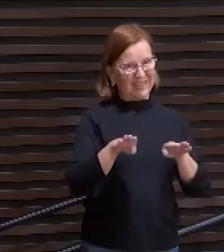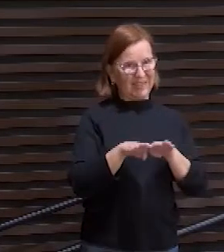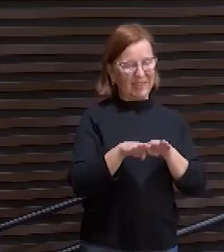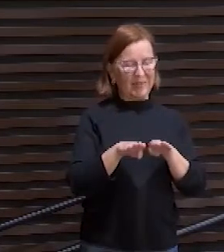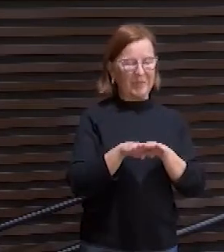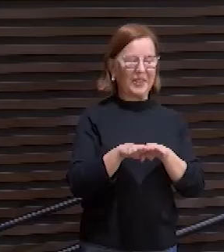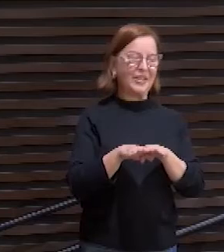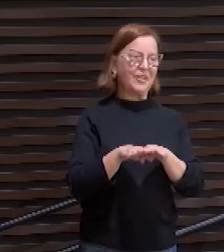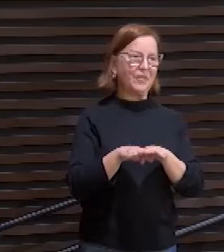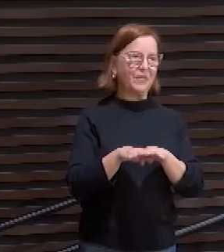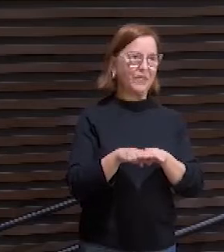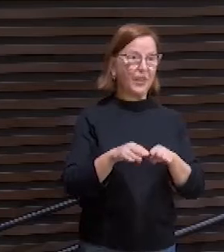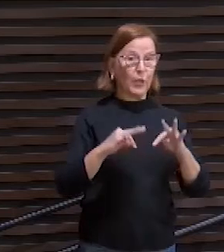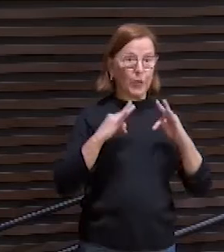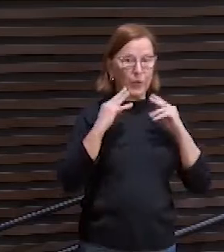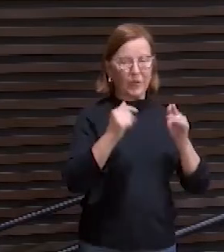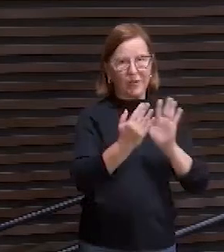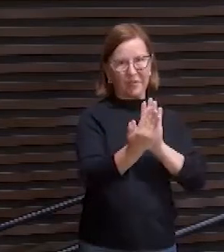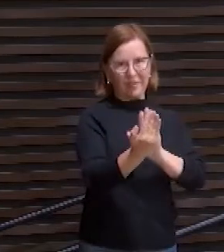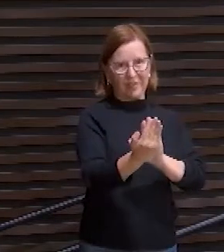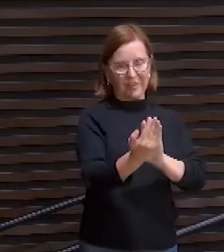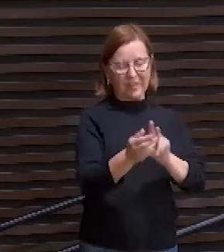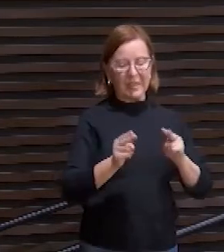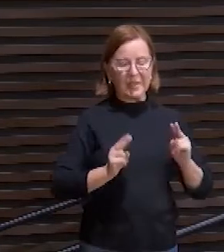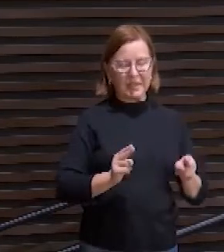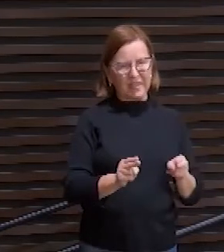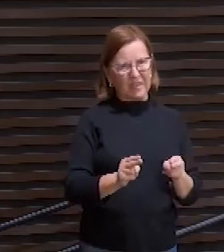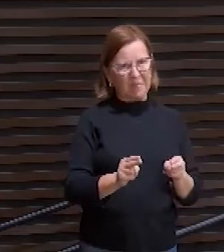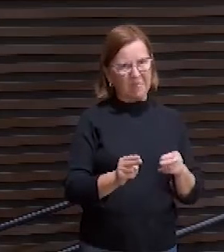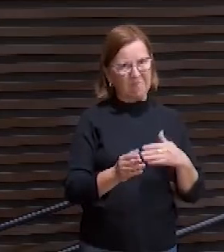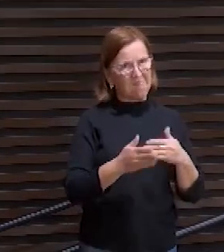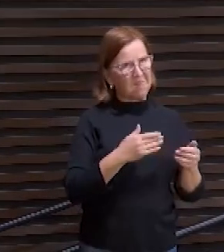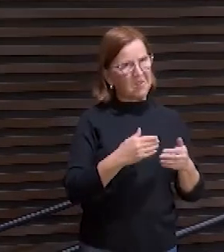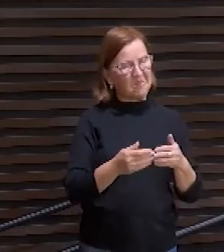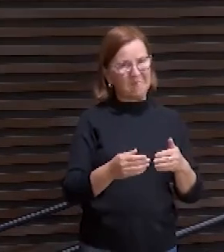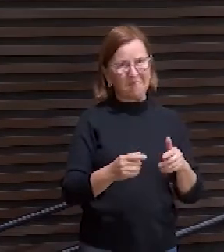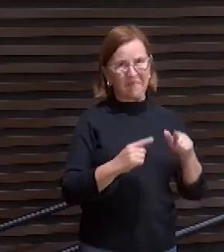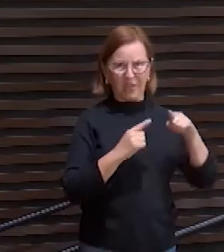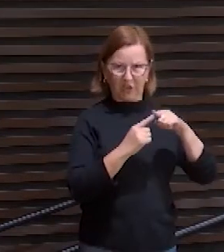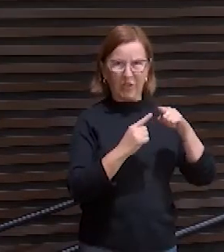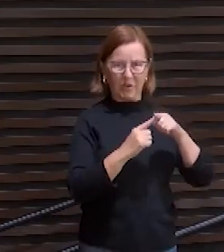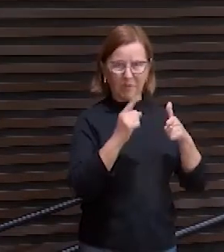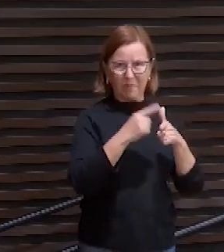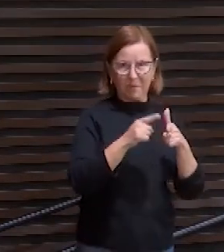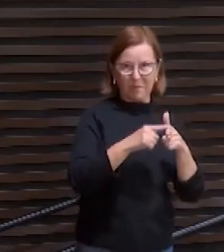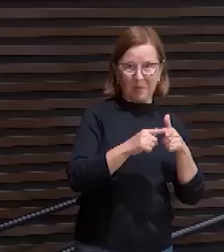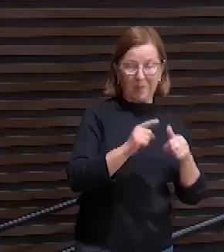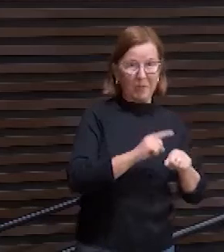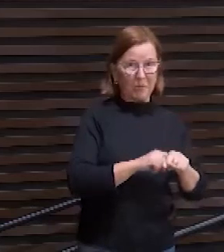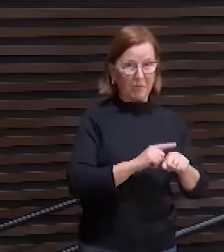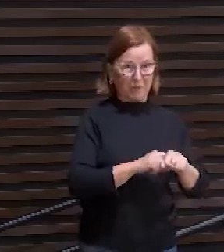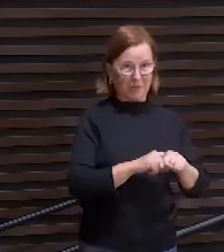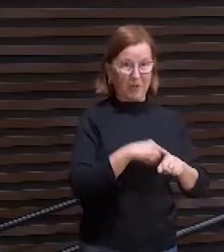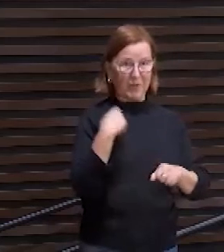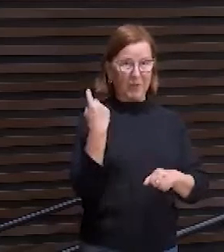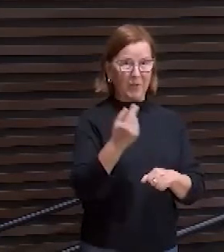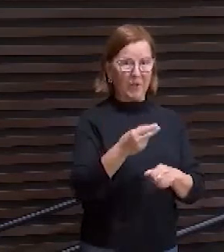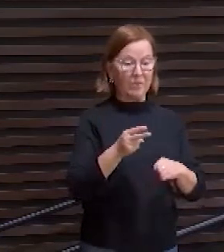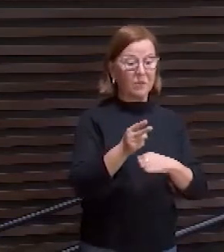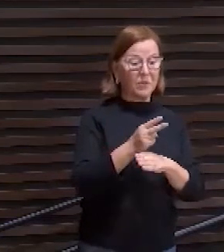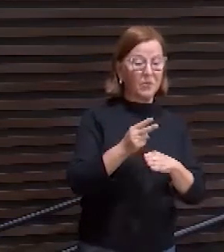que todos nós enfrentamos sempre algum tipo de problema. E quando nós estamos buscando uma solução para